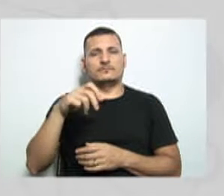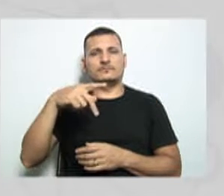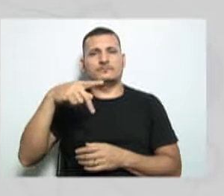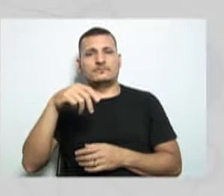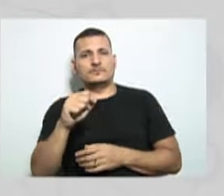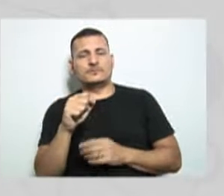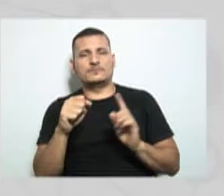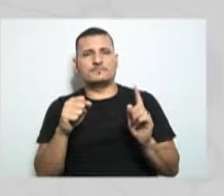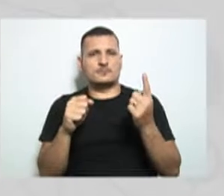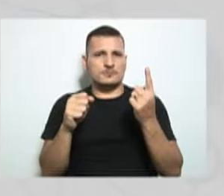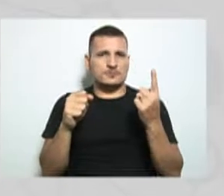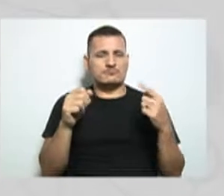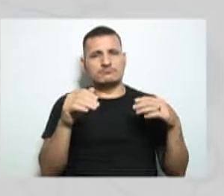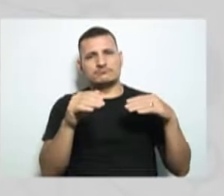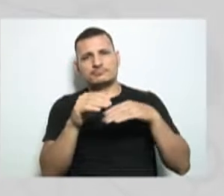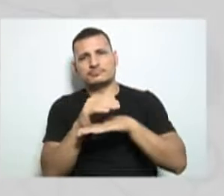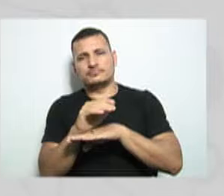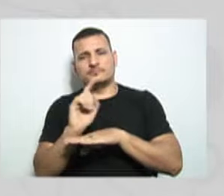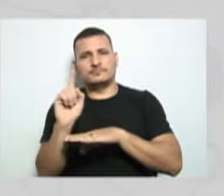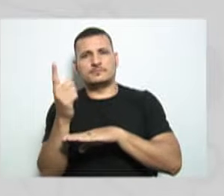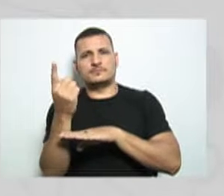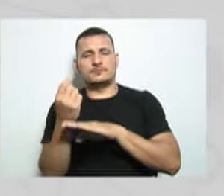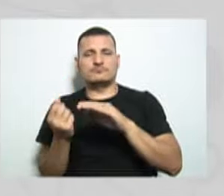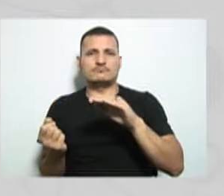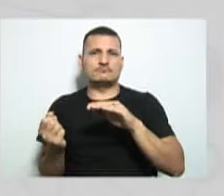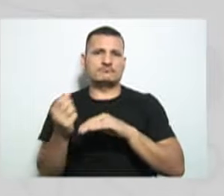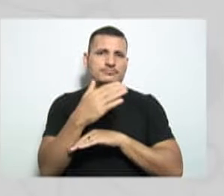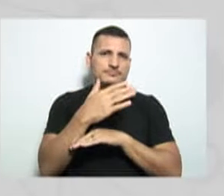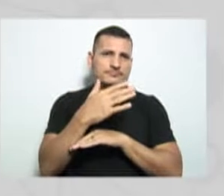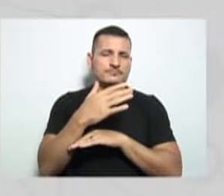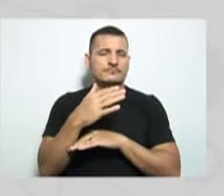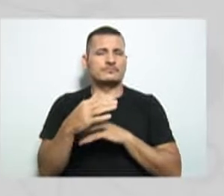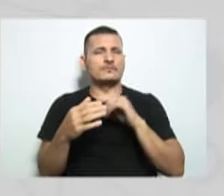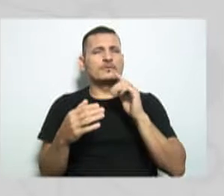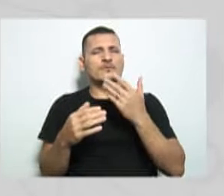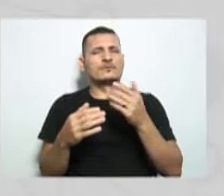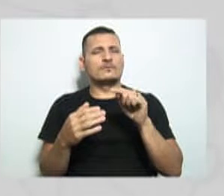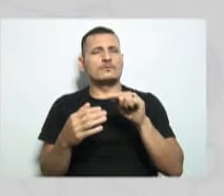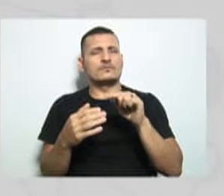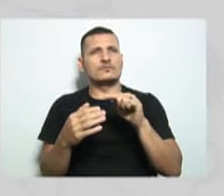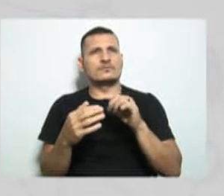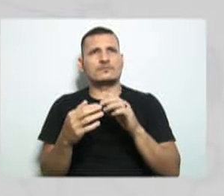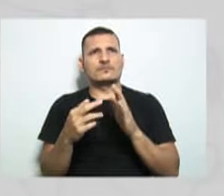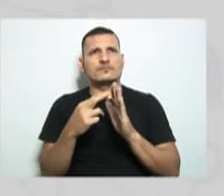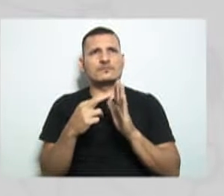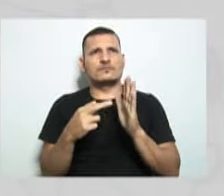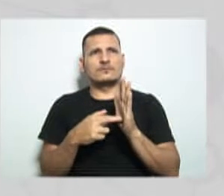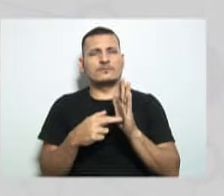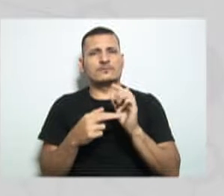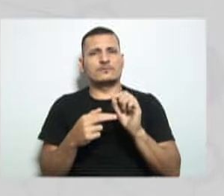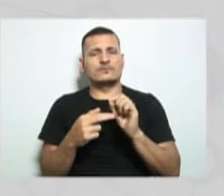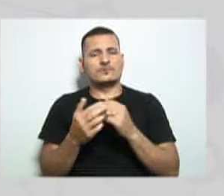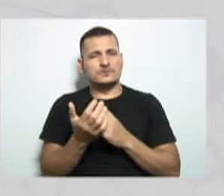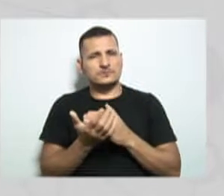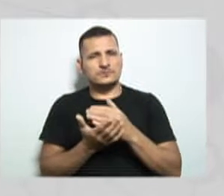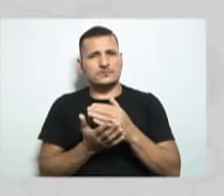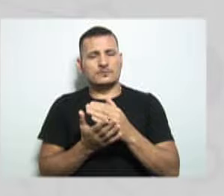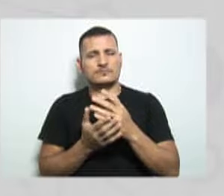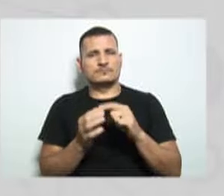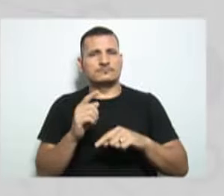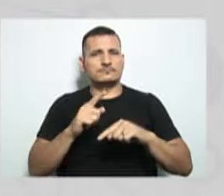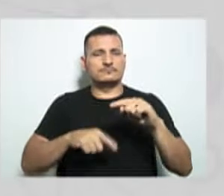o quê? Por esse critério, prevê-se que as aquisições iniciais de